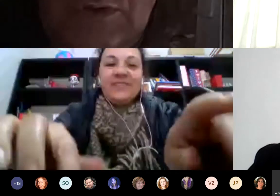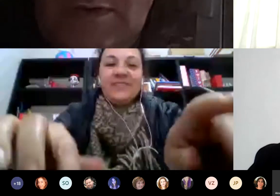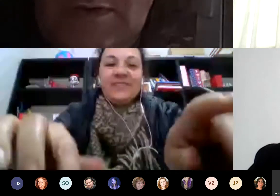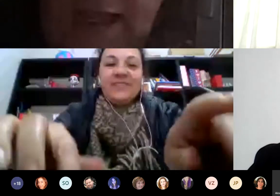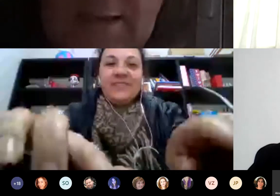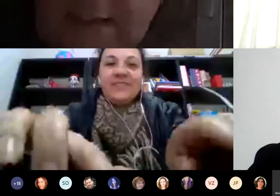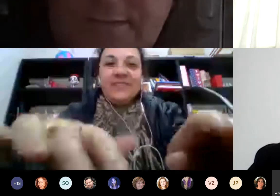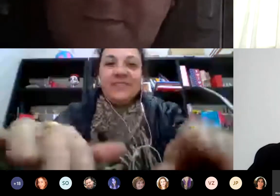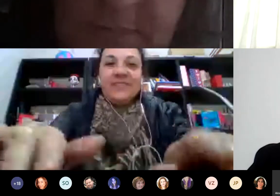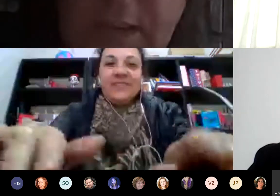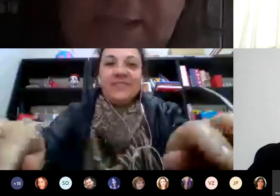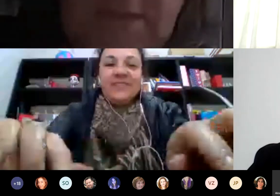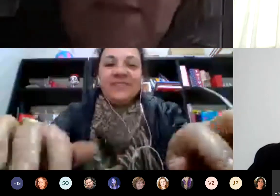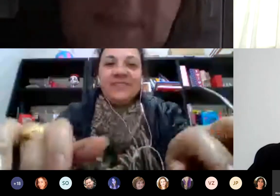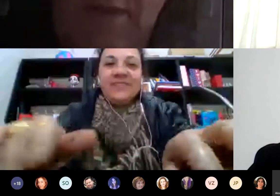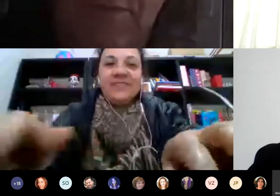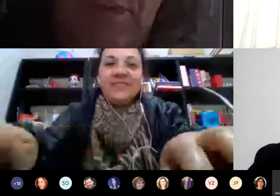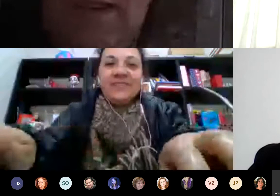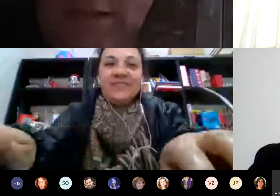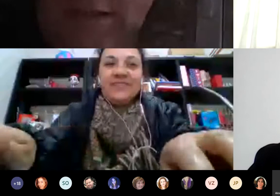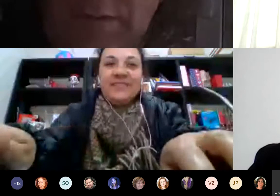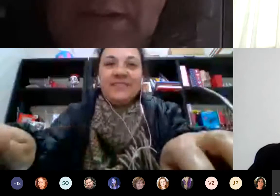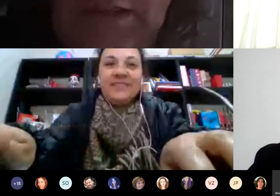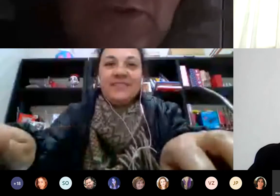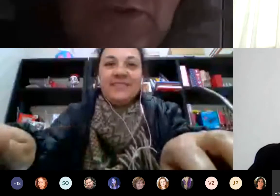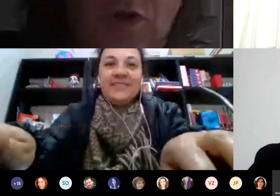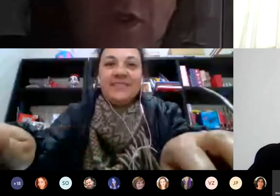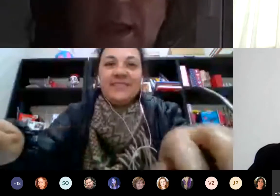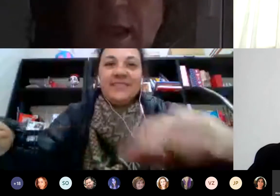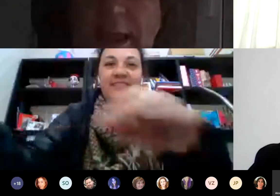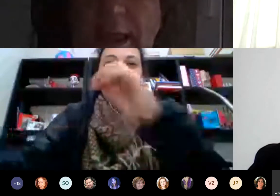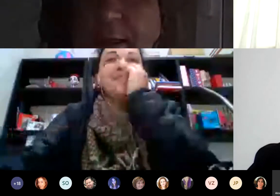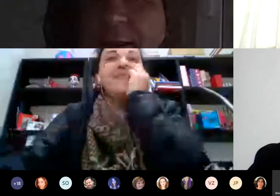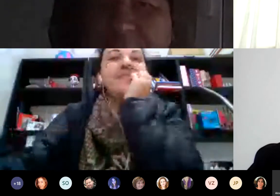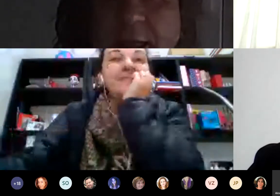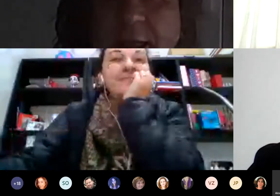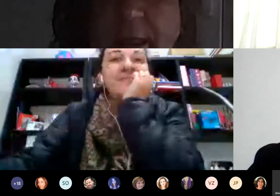de uma determinada substância, existe também aplicativo que permite isso. Então,